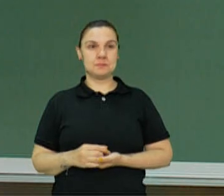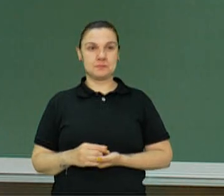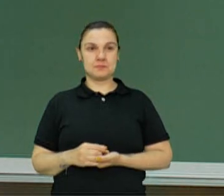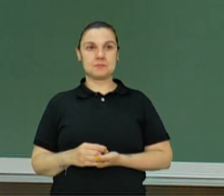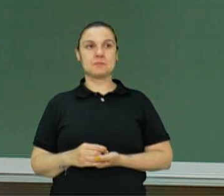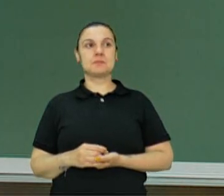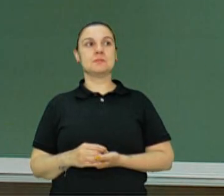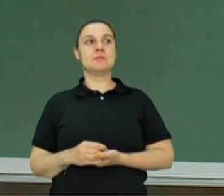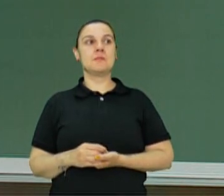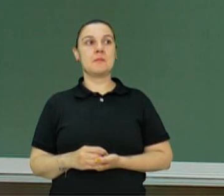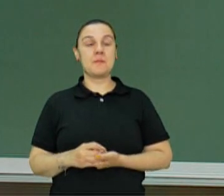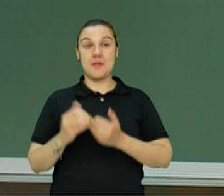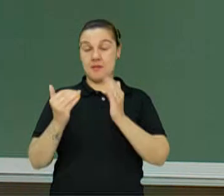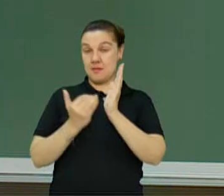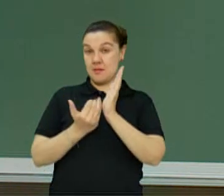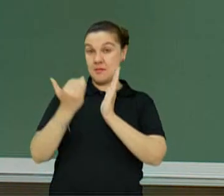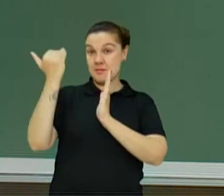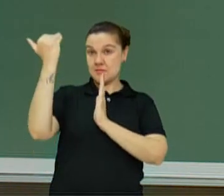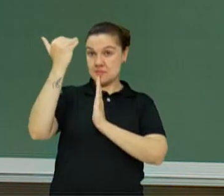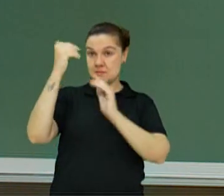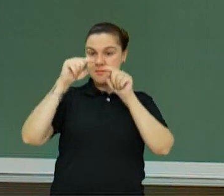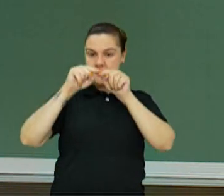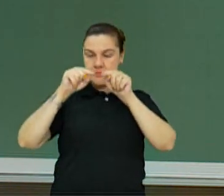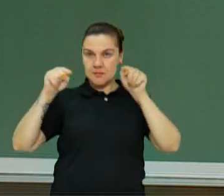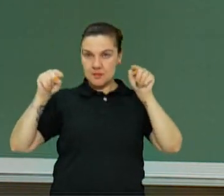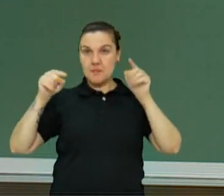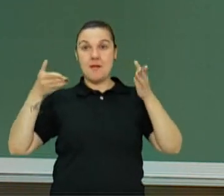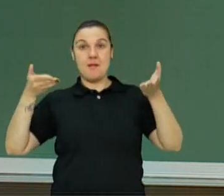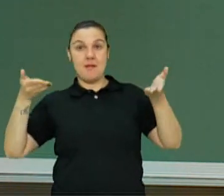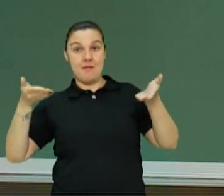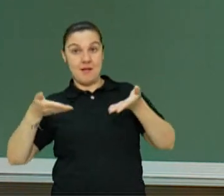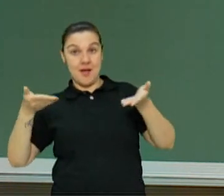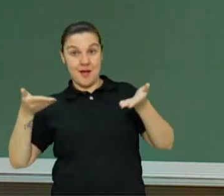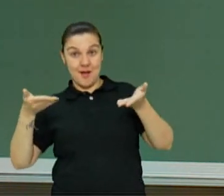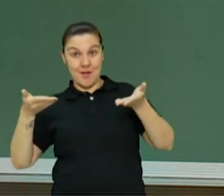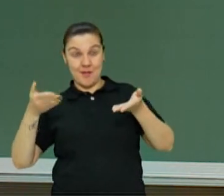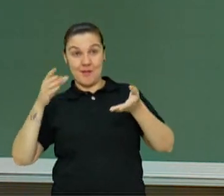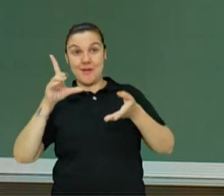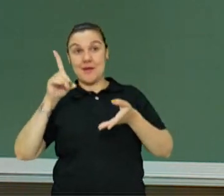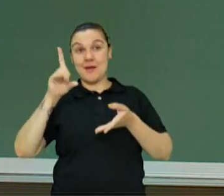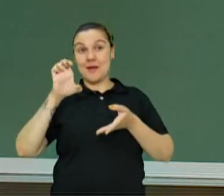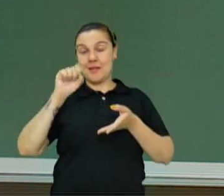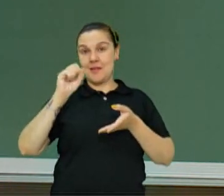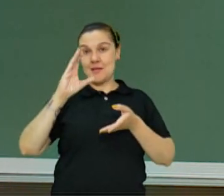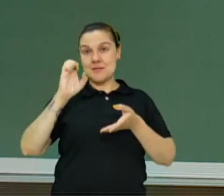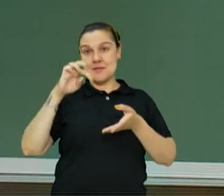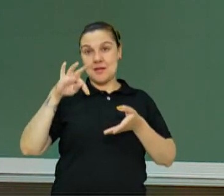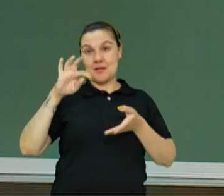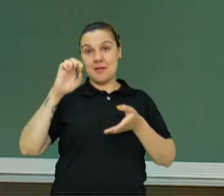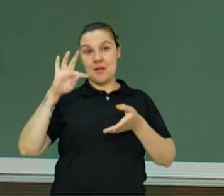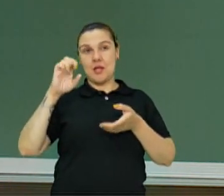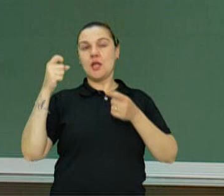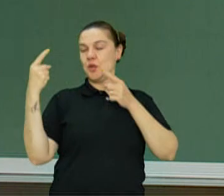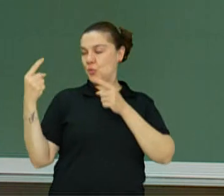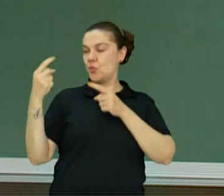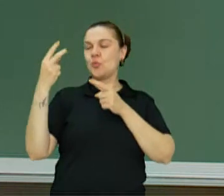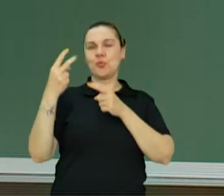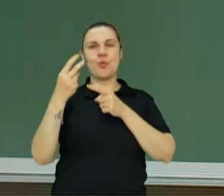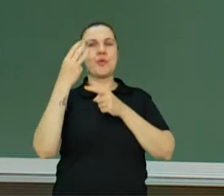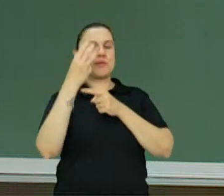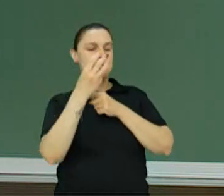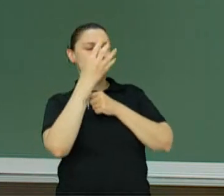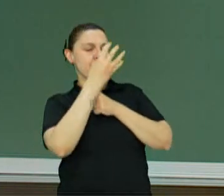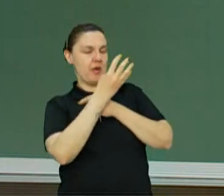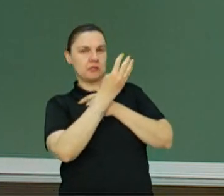ancestral. Em cima, como eu falei para vocês, eu tenho os descendentes. Tenho o descendente número 1, número 2,